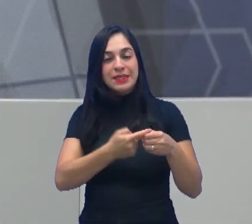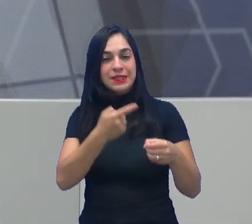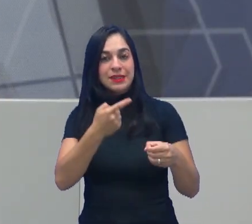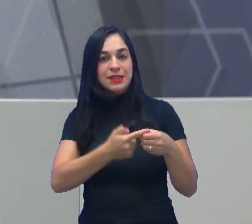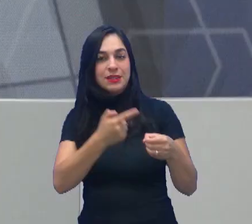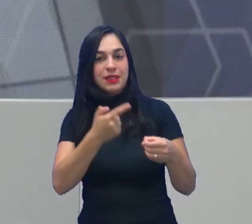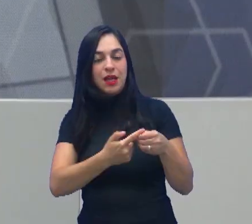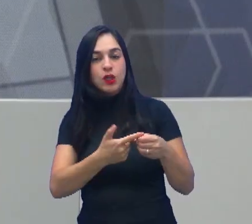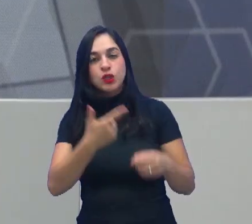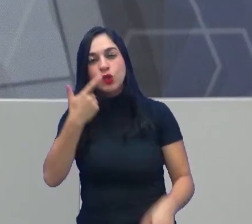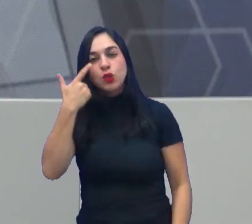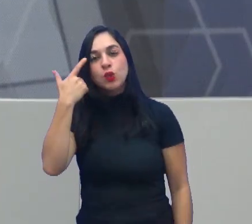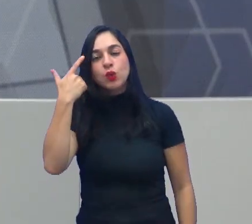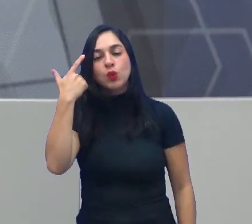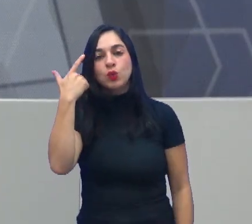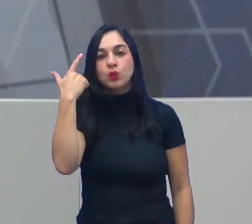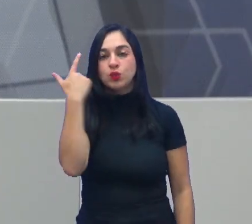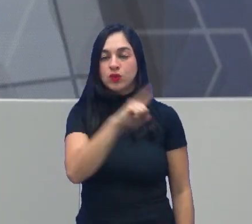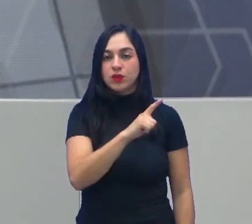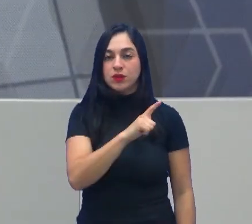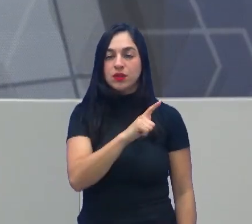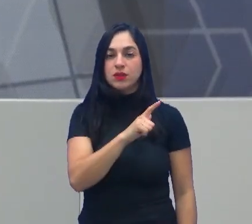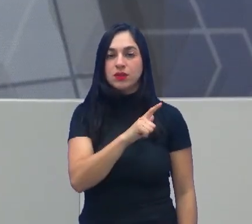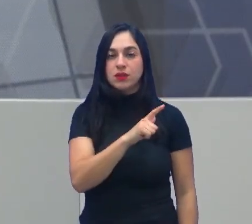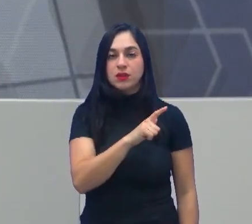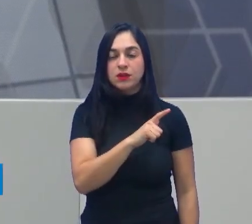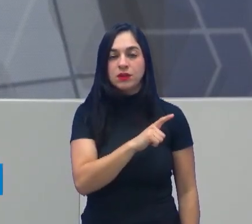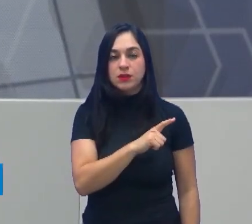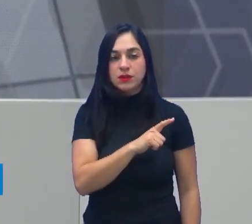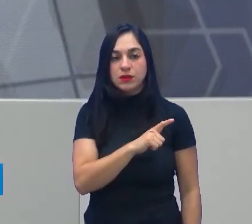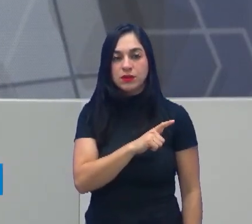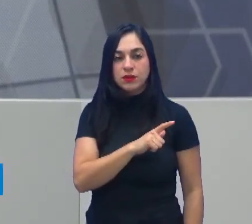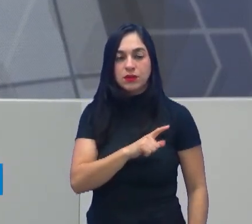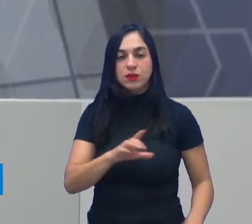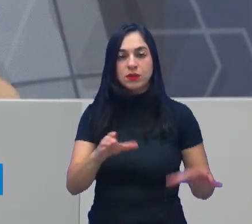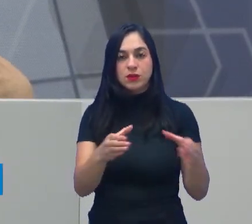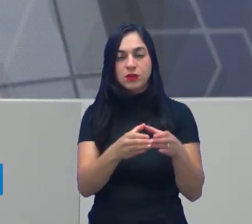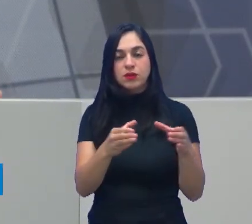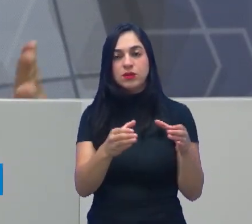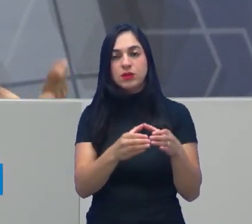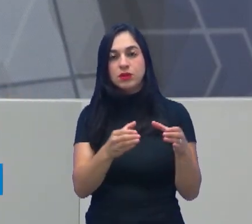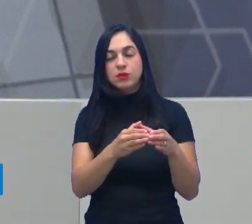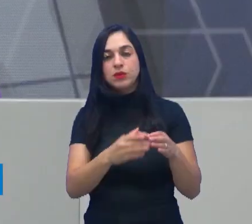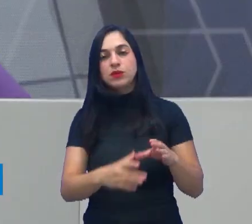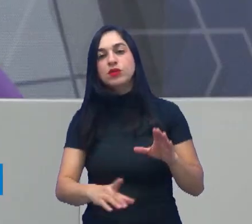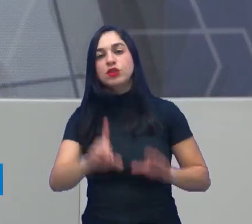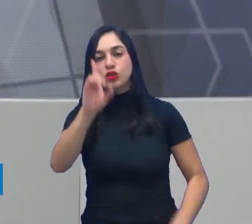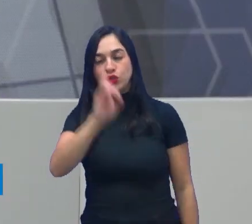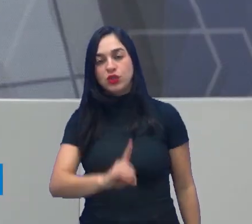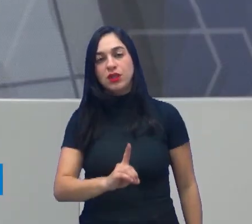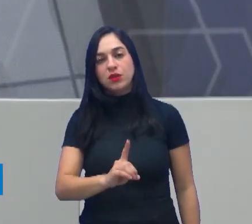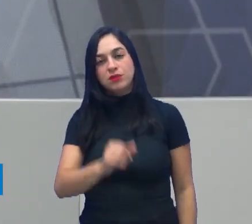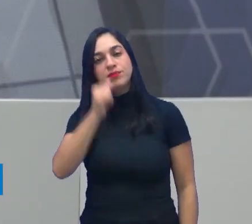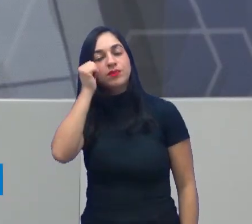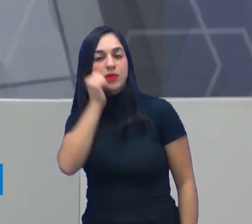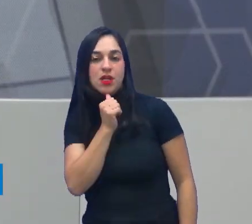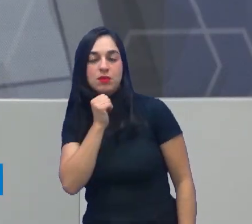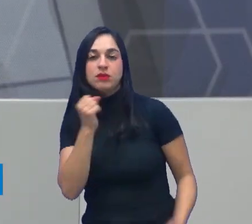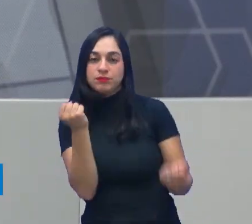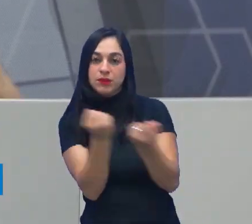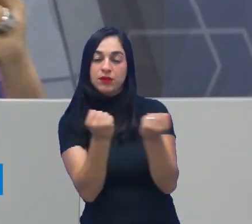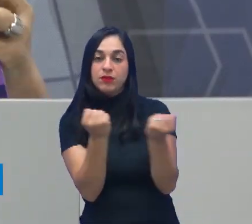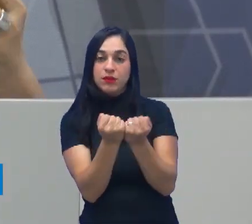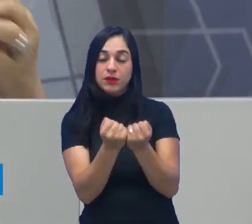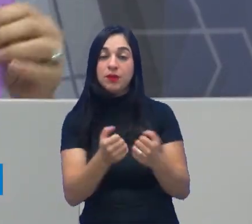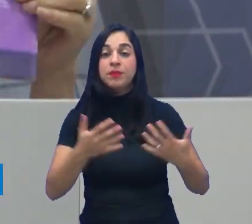vara especial dos direitos das mulheres da Lei Maria da Penha. Então, quero quero dizer que eu estou muito tranquila. E por que que